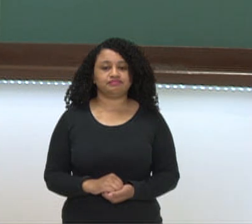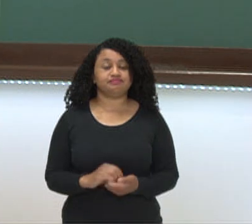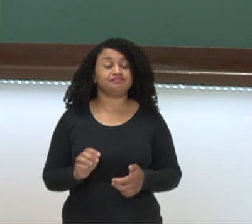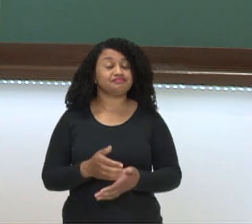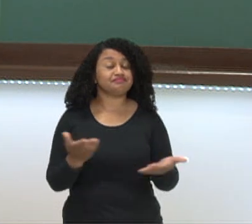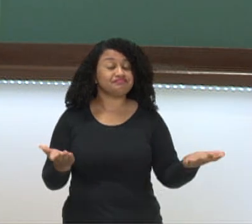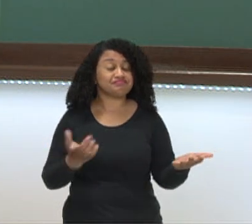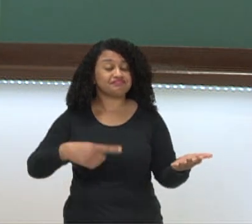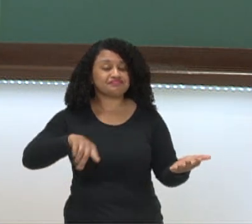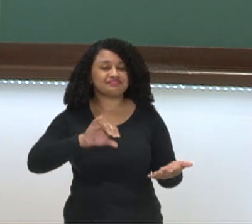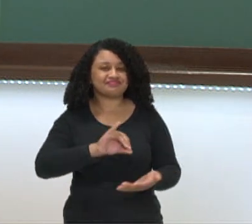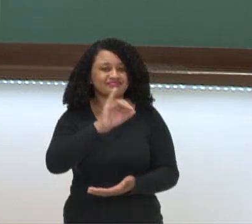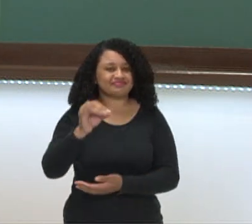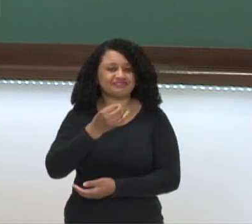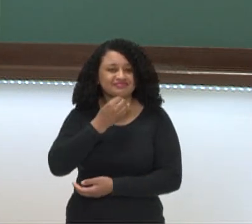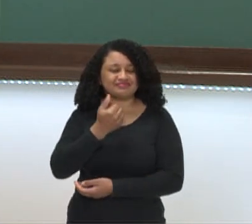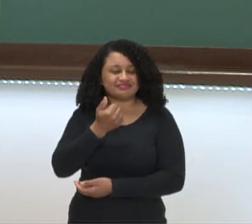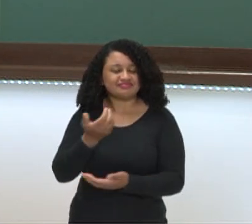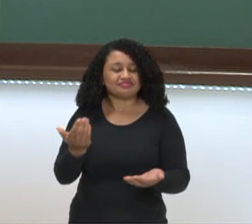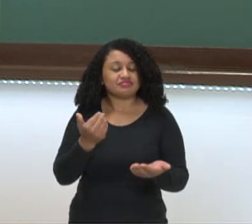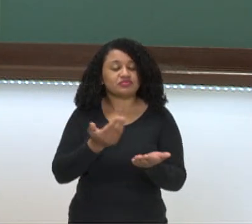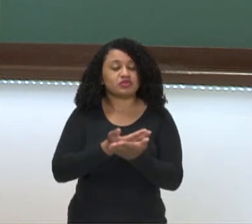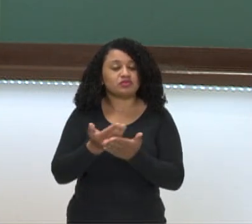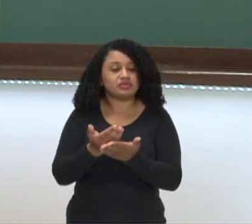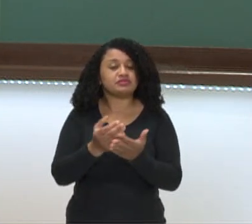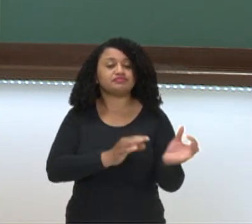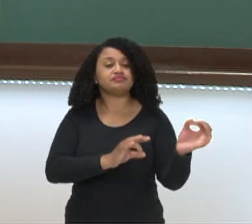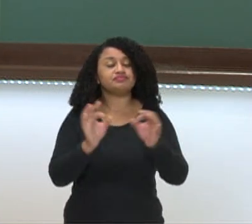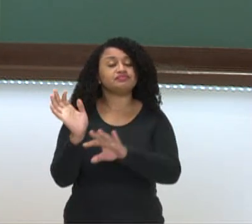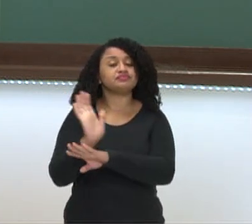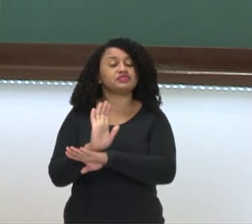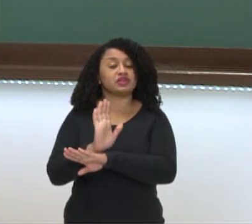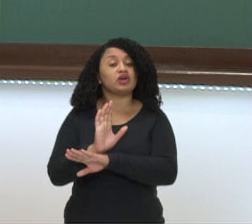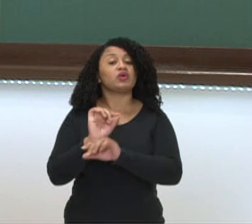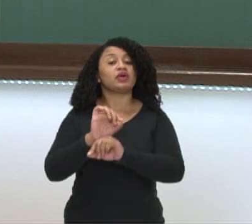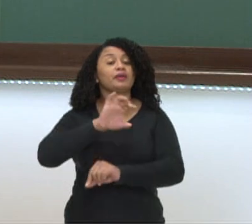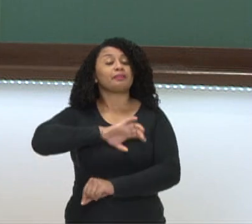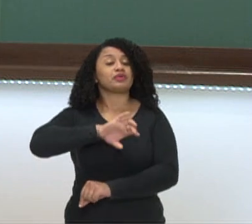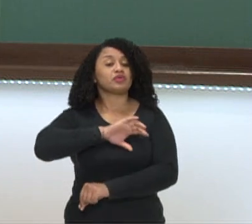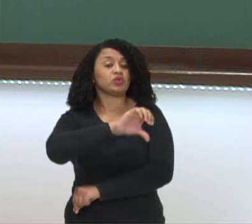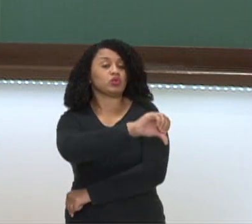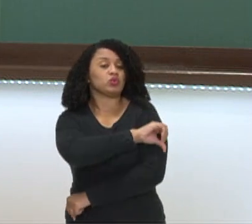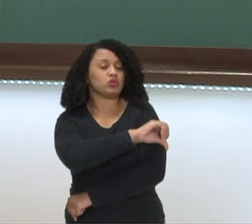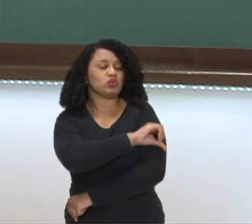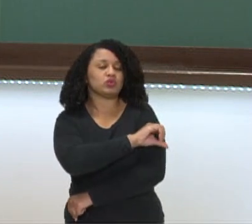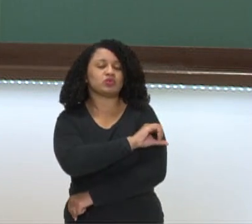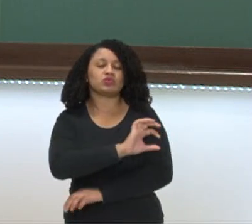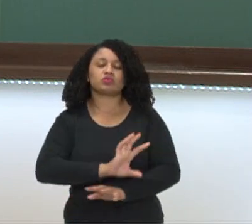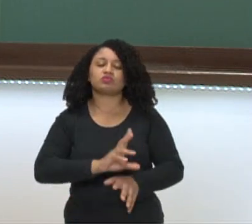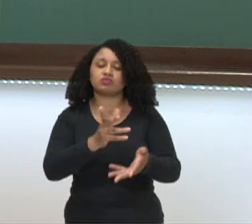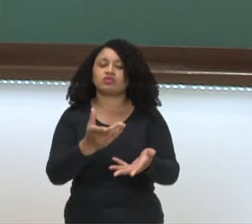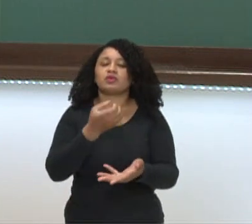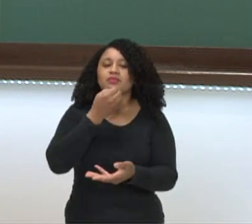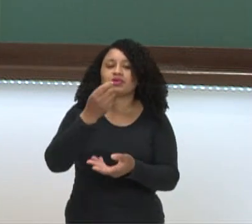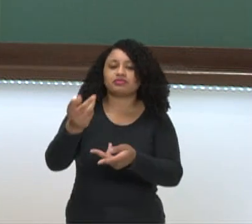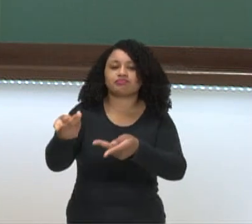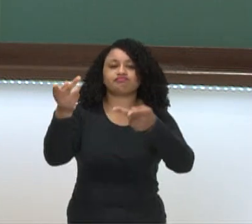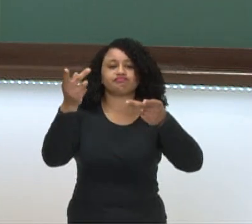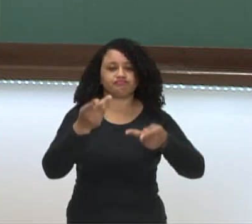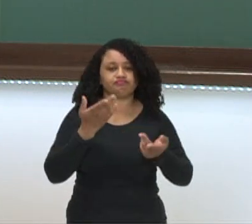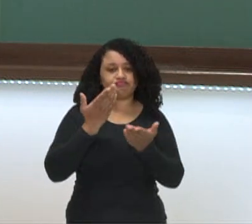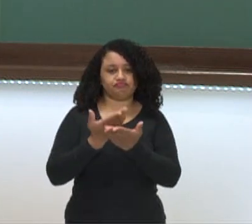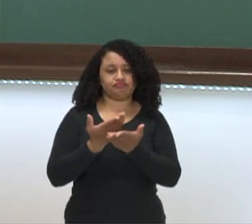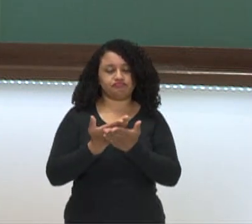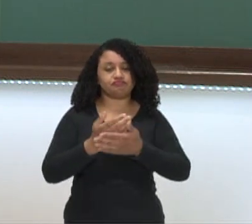Fala galera, estamos começando o nosso vídeo de língua portuguesa do 9º ano. Seja bem-vinda, seja bem-vindo. O